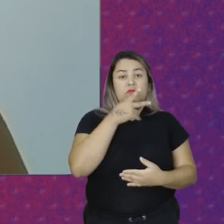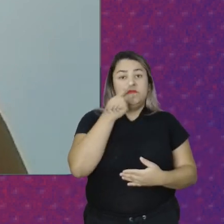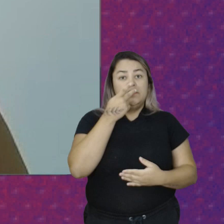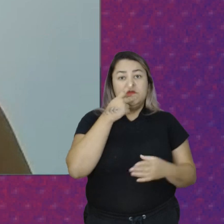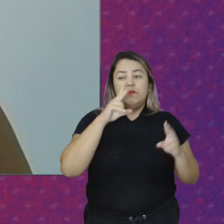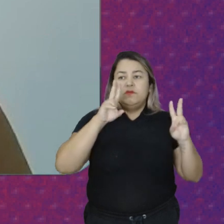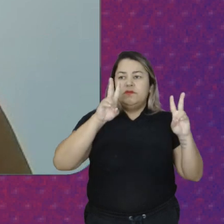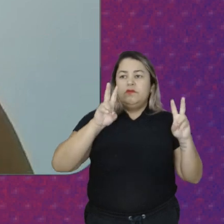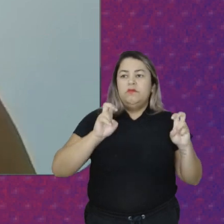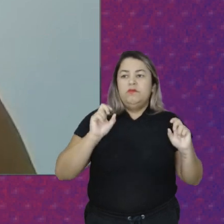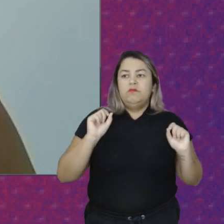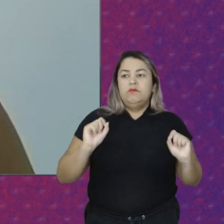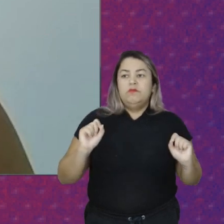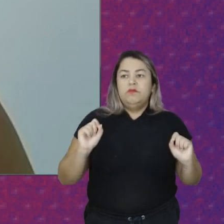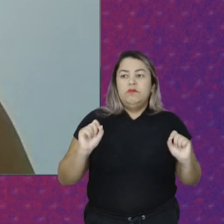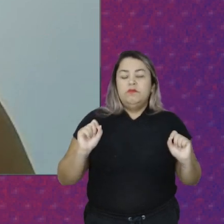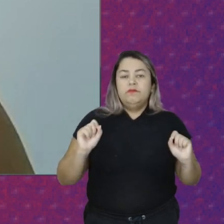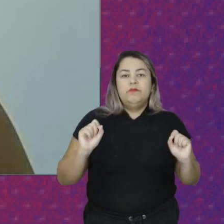esse tema,